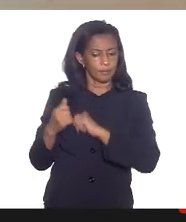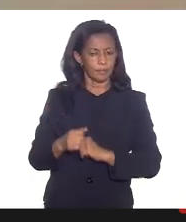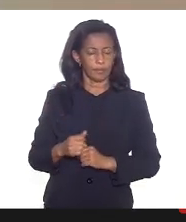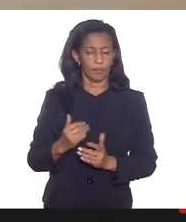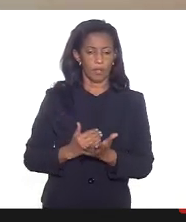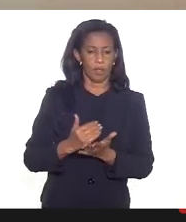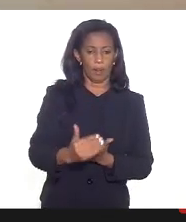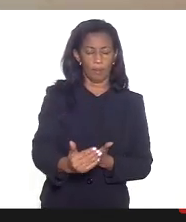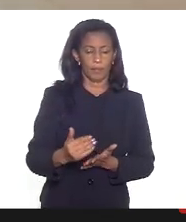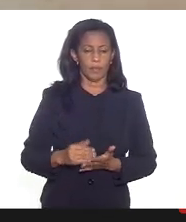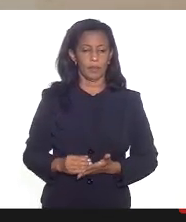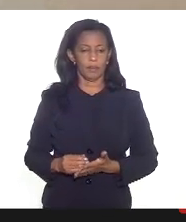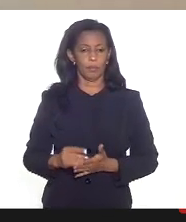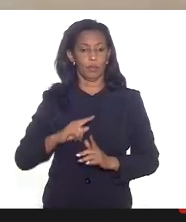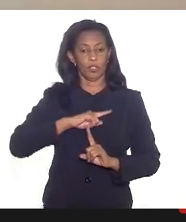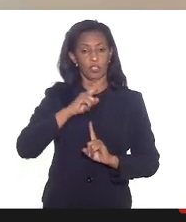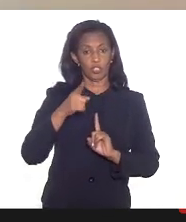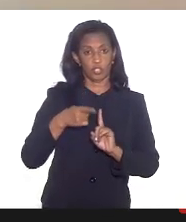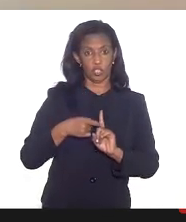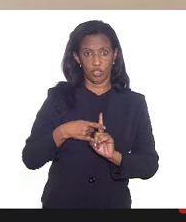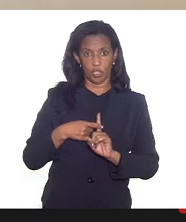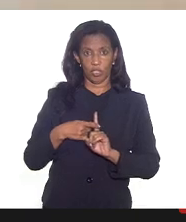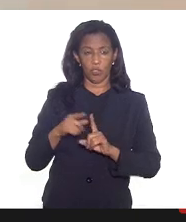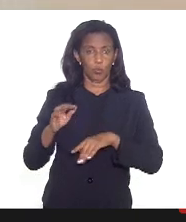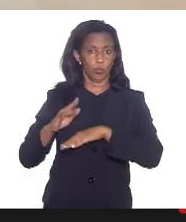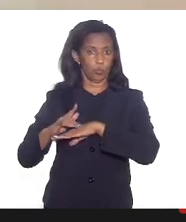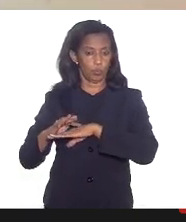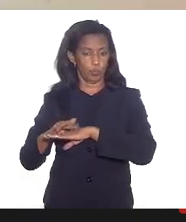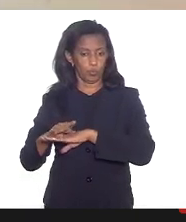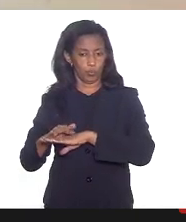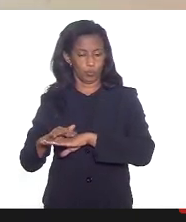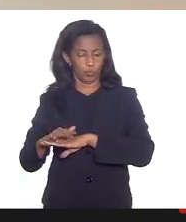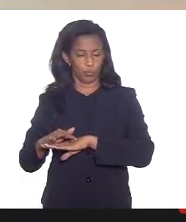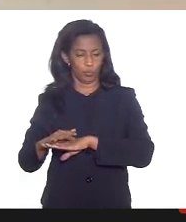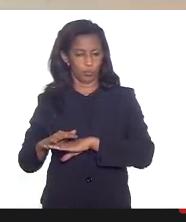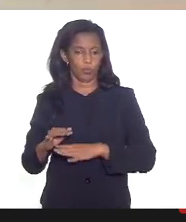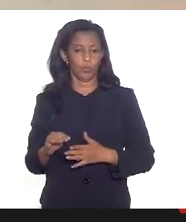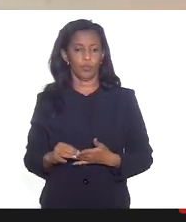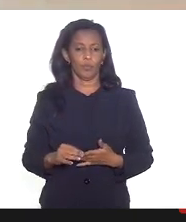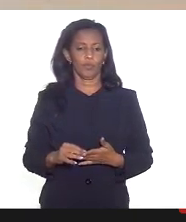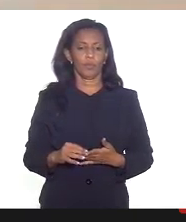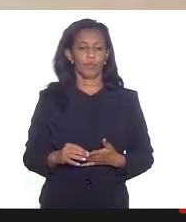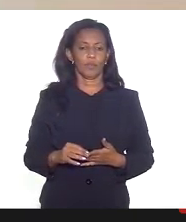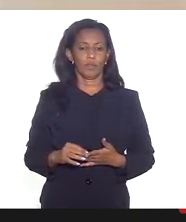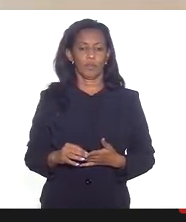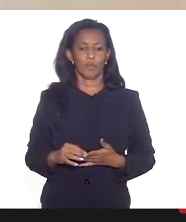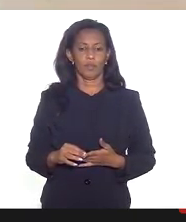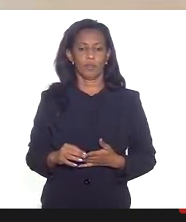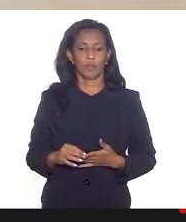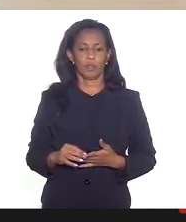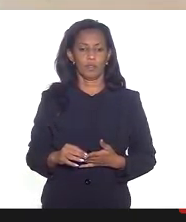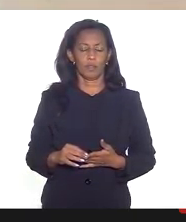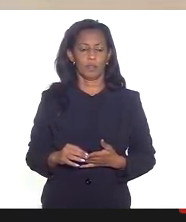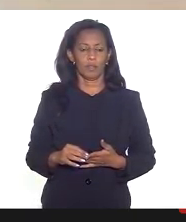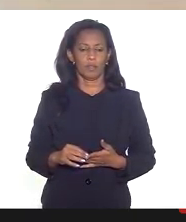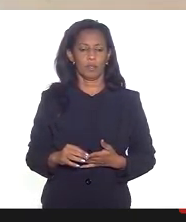a princípio a gestante com como novidade que era o que tava definido pelo Império até então